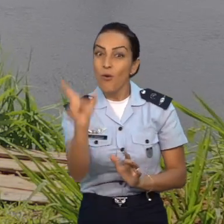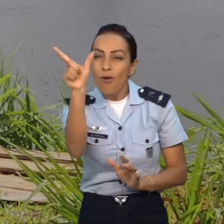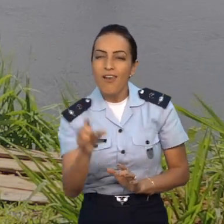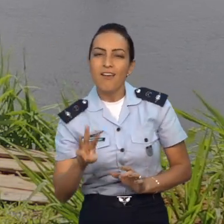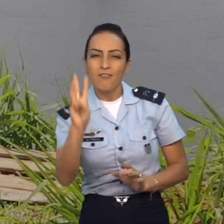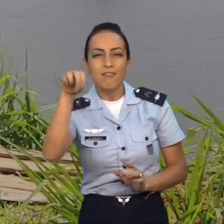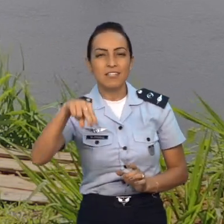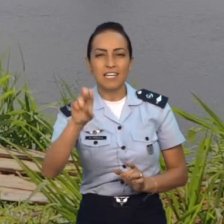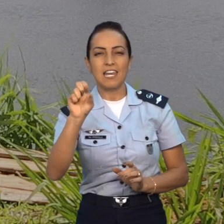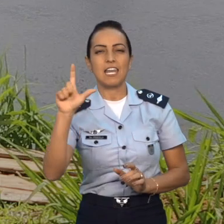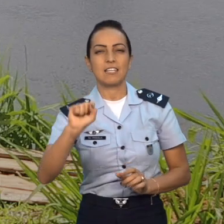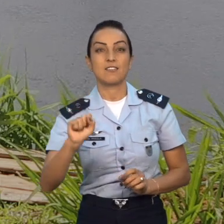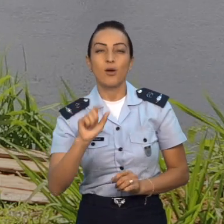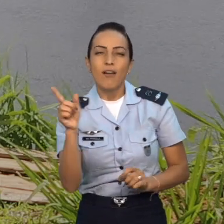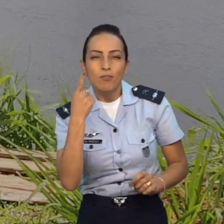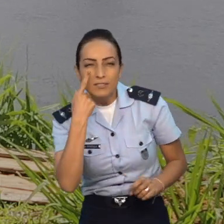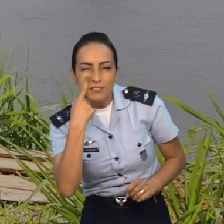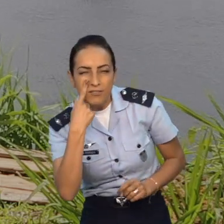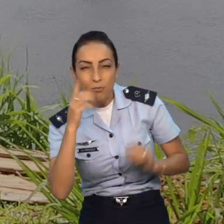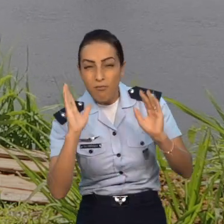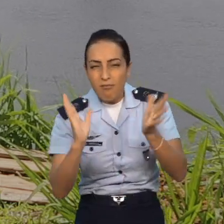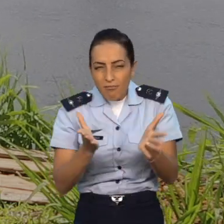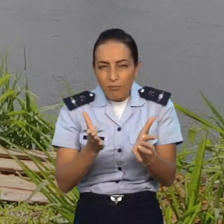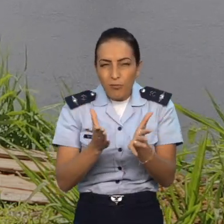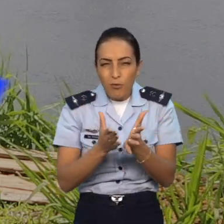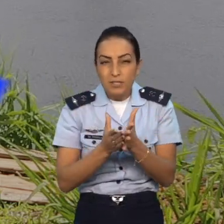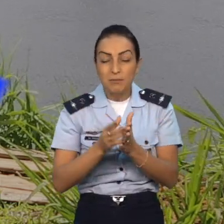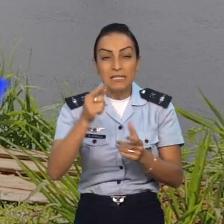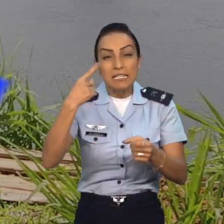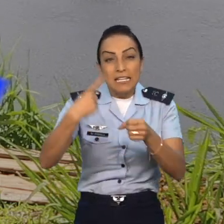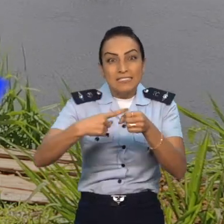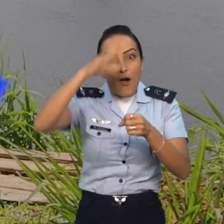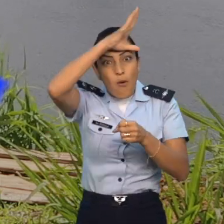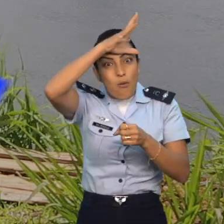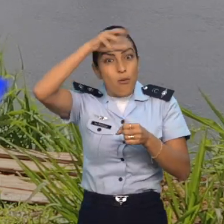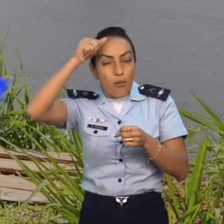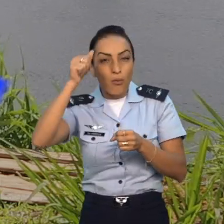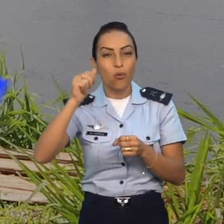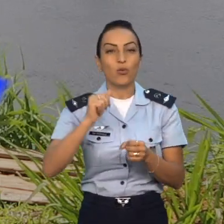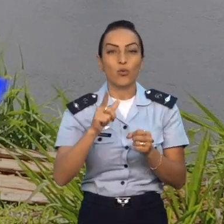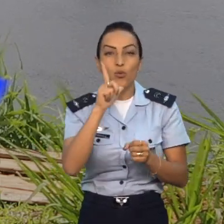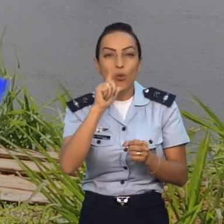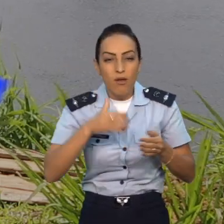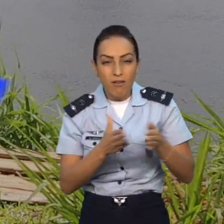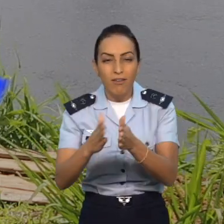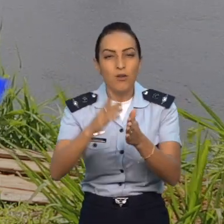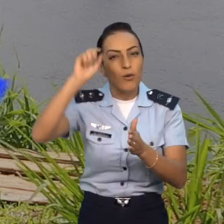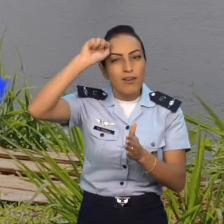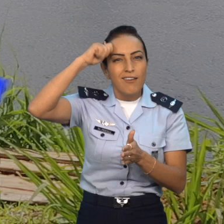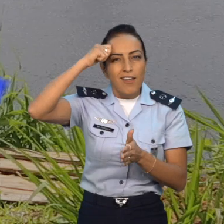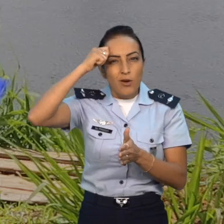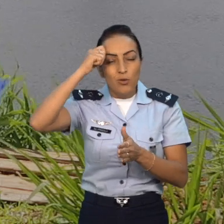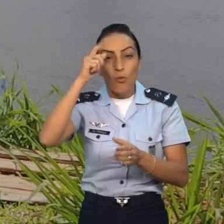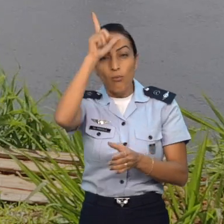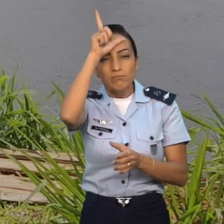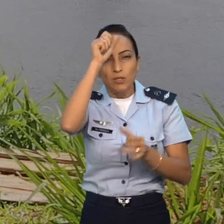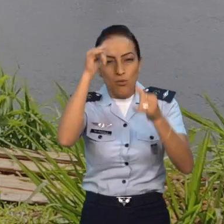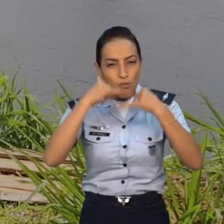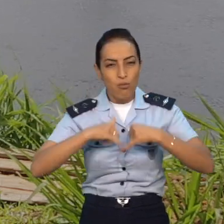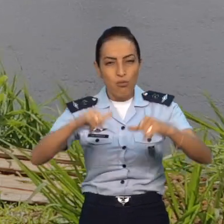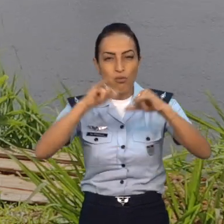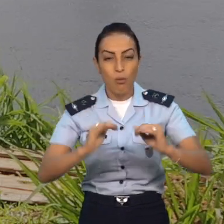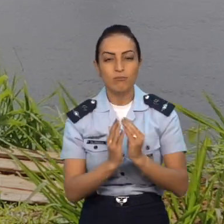Olá, Tenente Vanessa! Olá, você que nos assiste! Estamos aqui no Amazonas, às margens do Rio Negro, onde o Hospital de Campanha, por meio